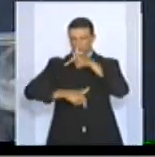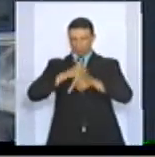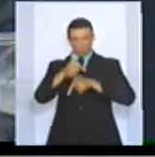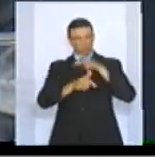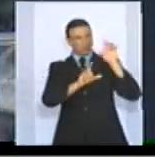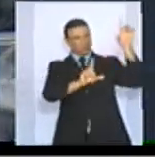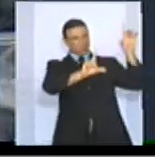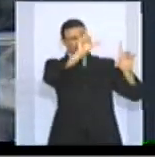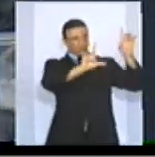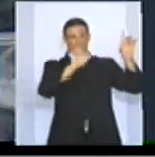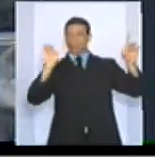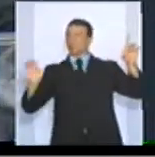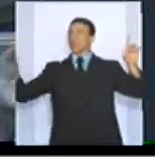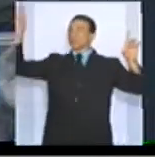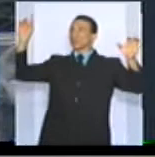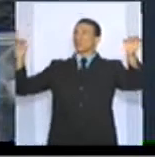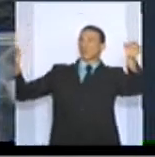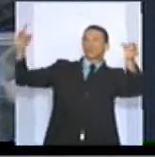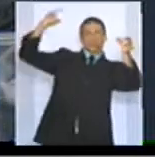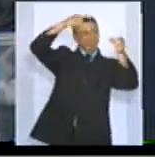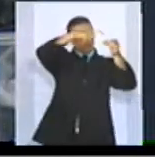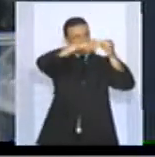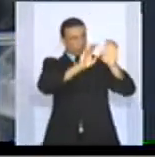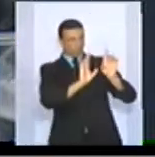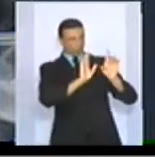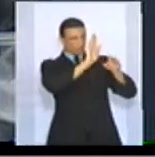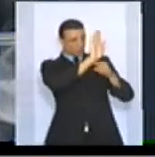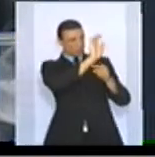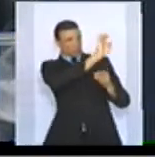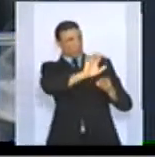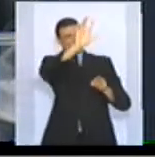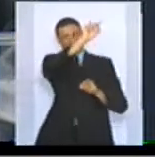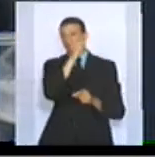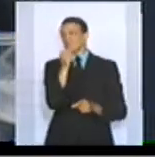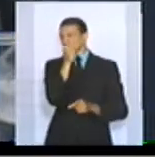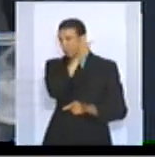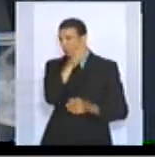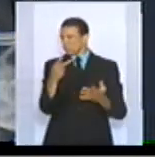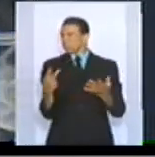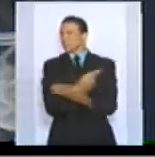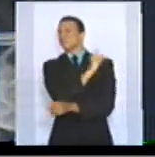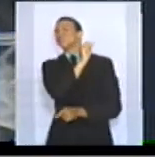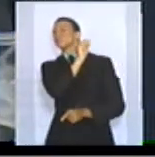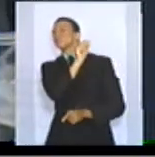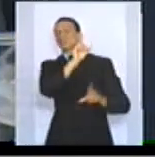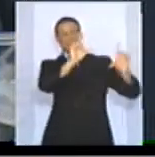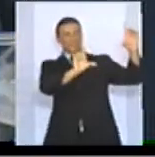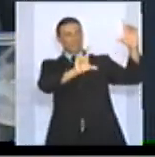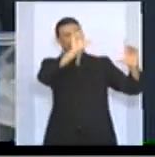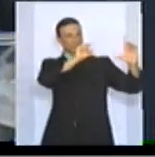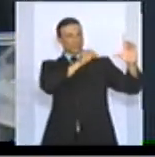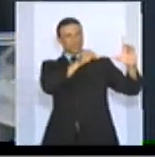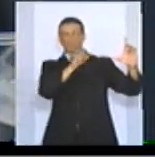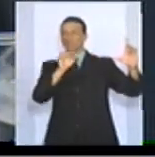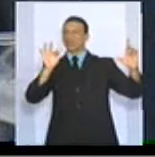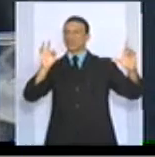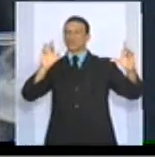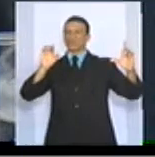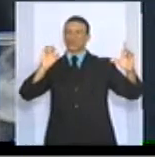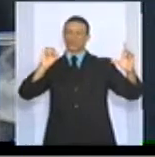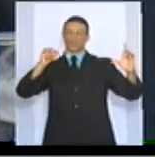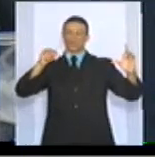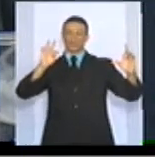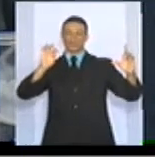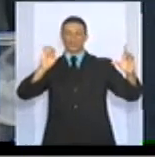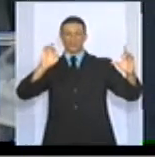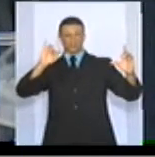televisão estatal por uma televisão estatal e privada na Europa, se estabeleceu a diretiva TV Sem Fronteiras, que fixou que todos